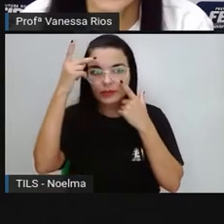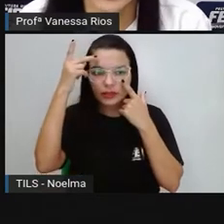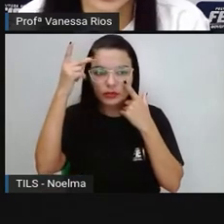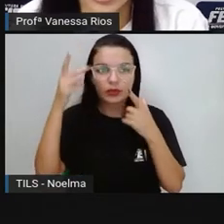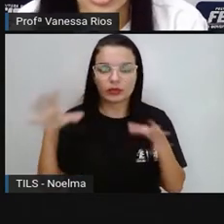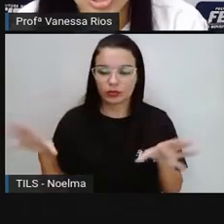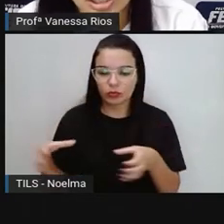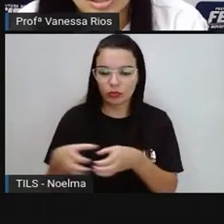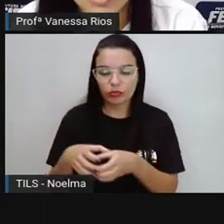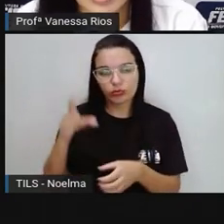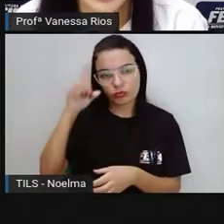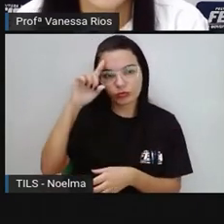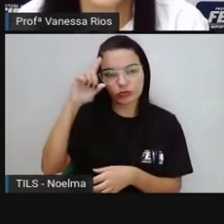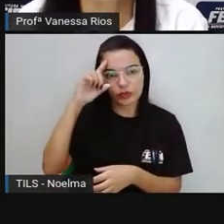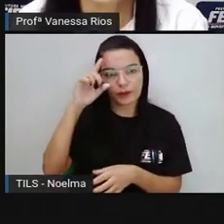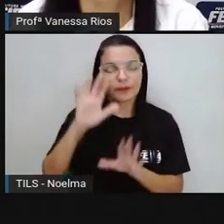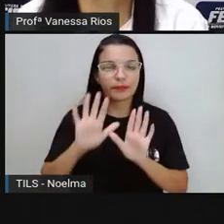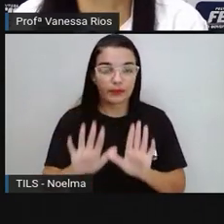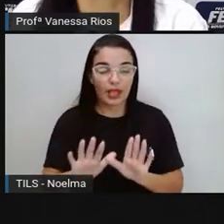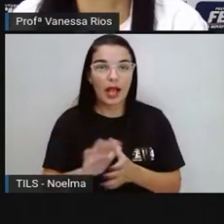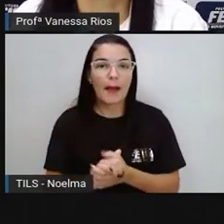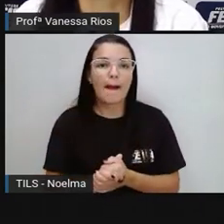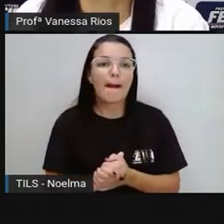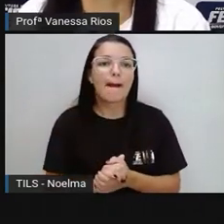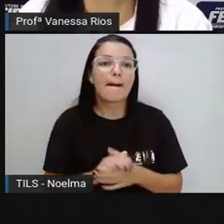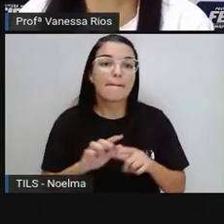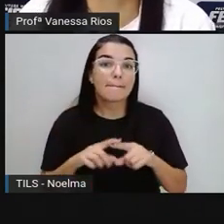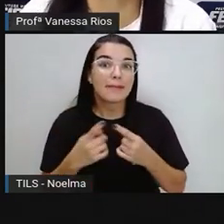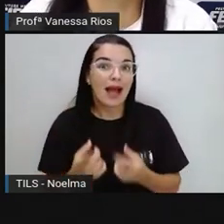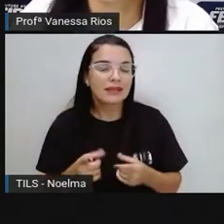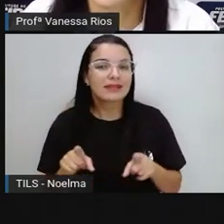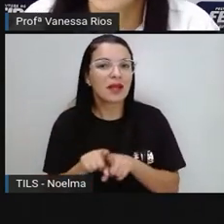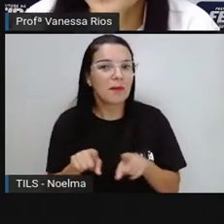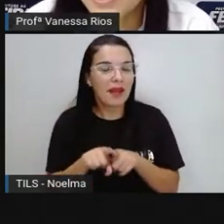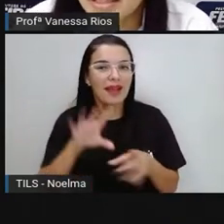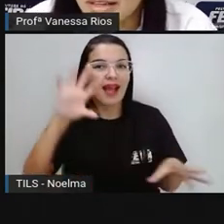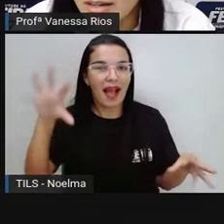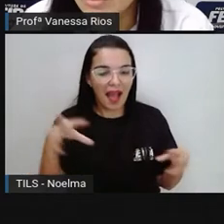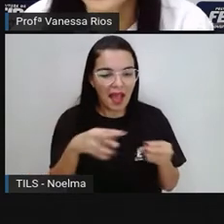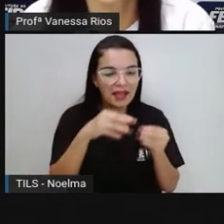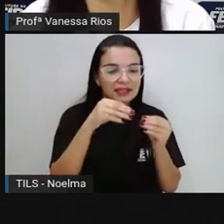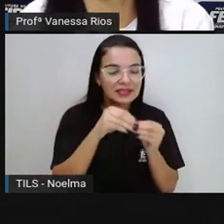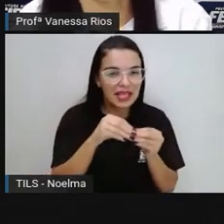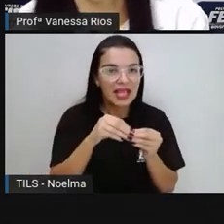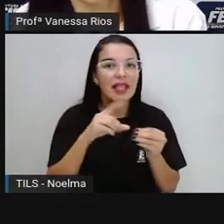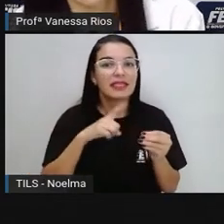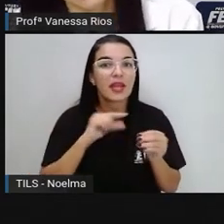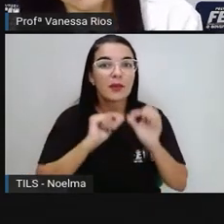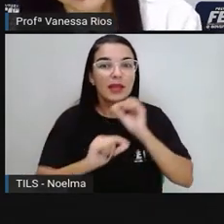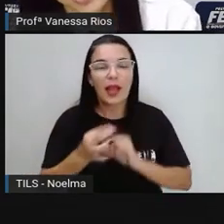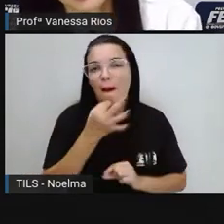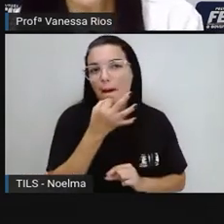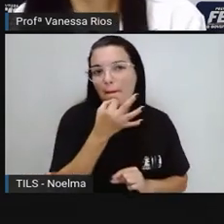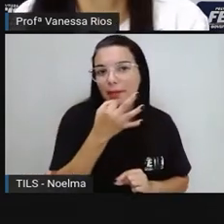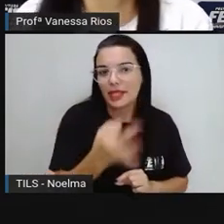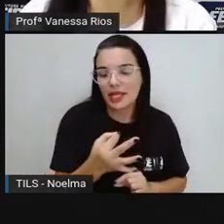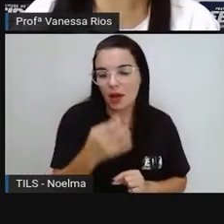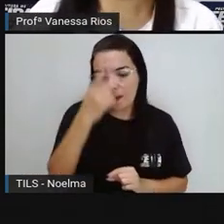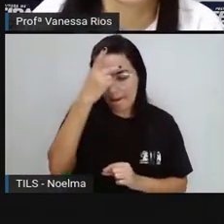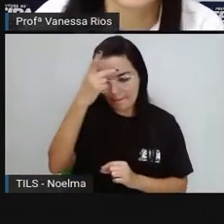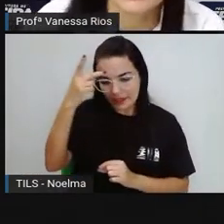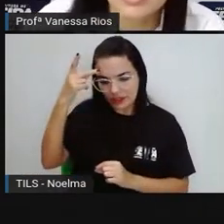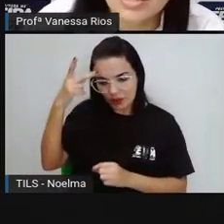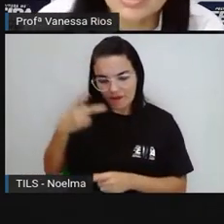seu cotidiano. Apesar das resenhas trazerem, né, a opinião de quem está ali falando,